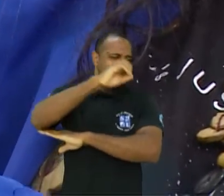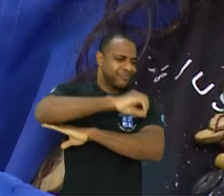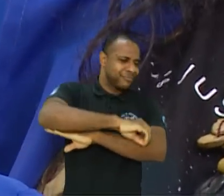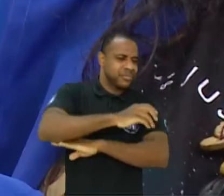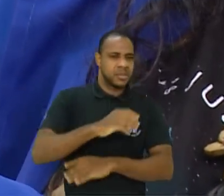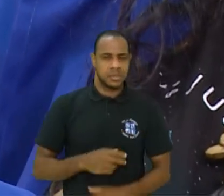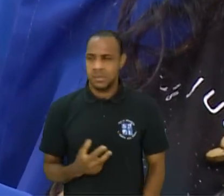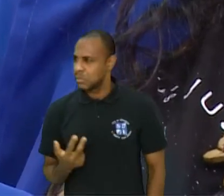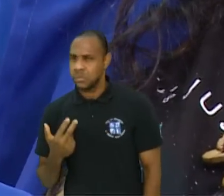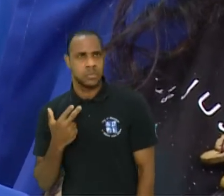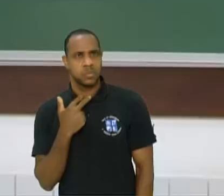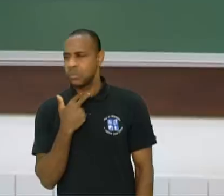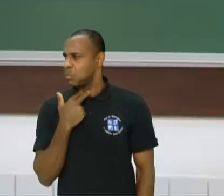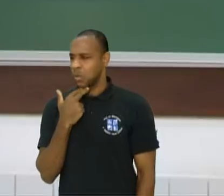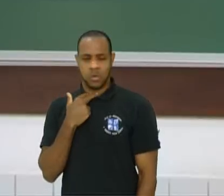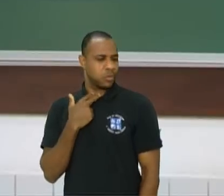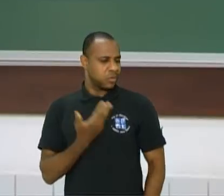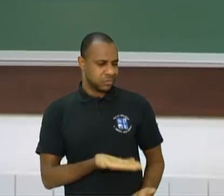não.